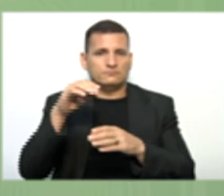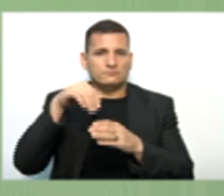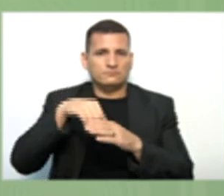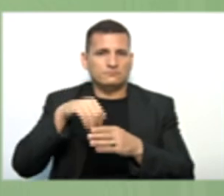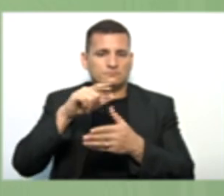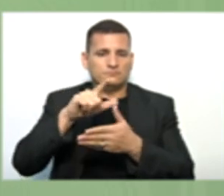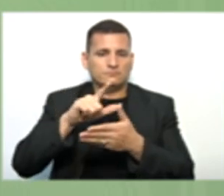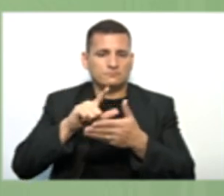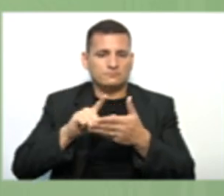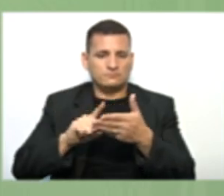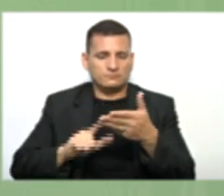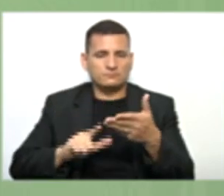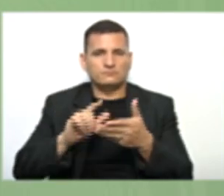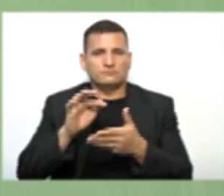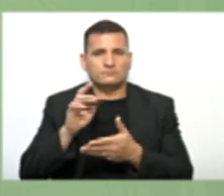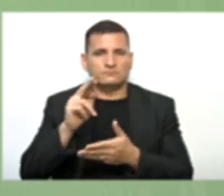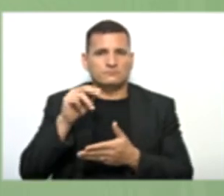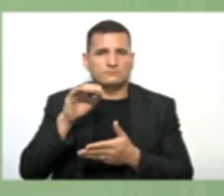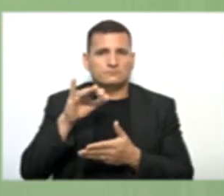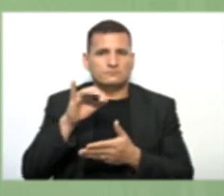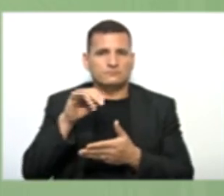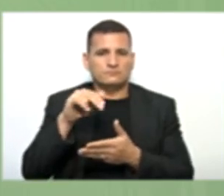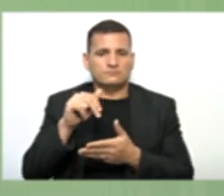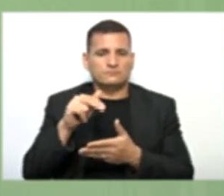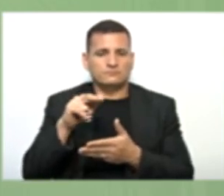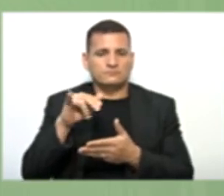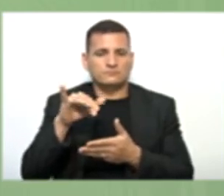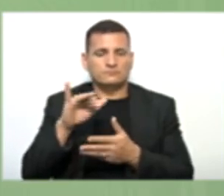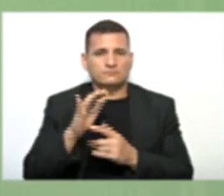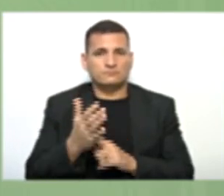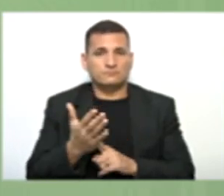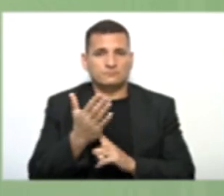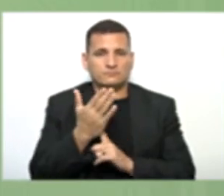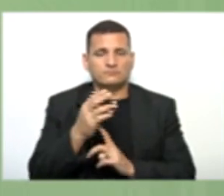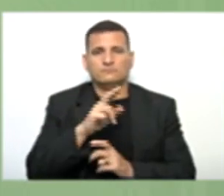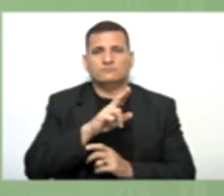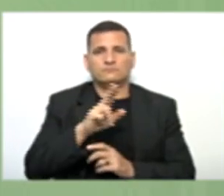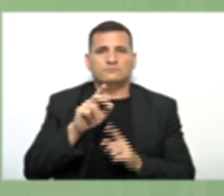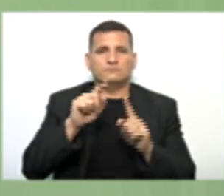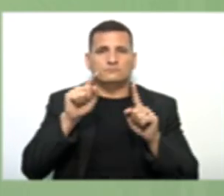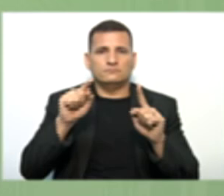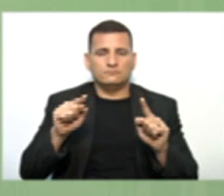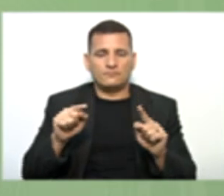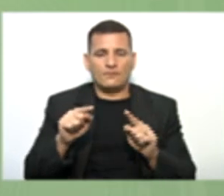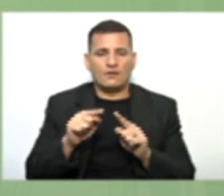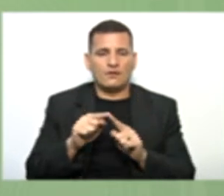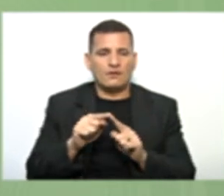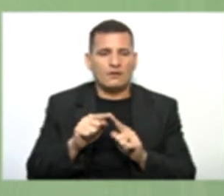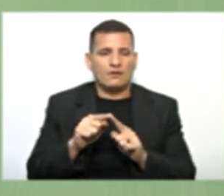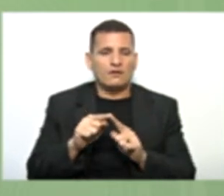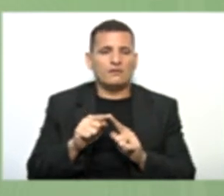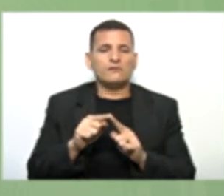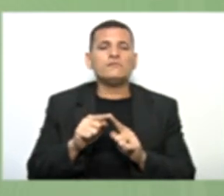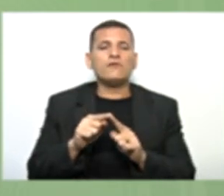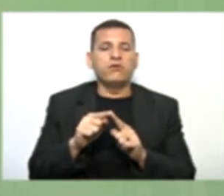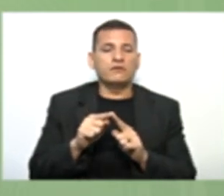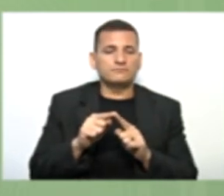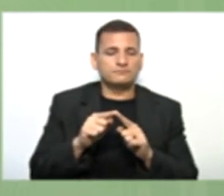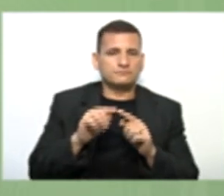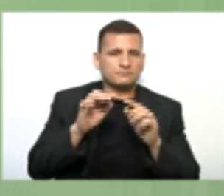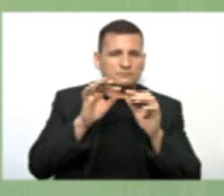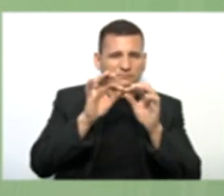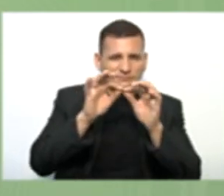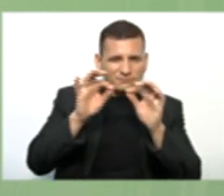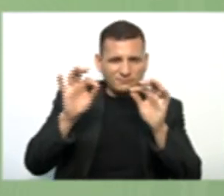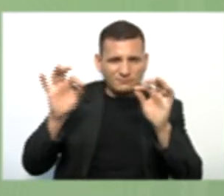na lista de funcionários, exiba nome do funcionário. A gente pode ler dessa forma aqui também. Fica um pouquinho grande,